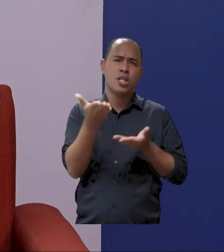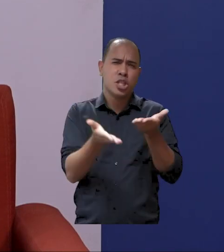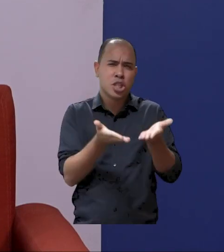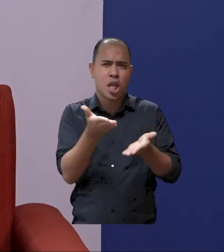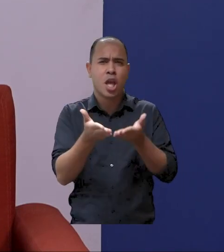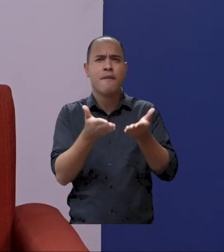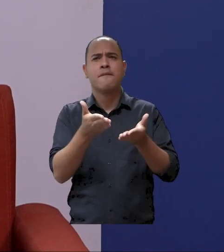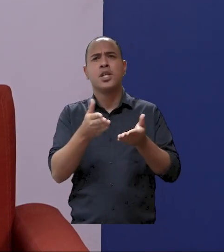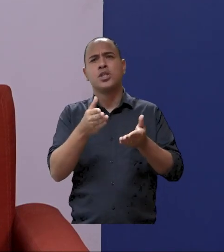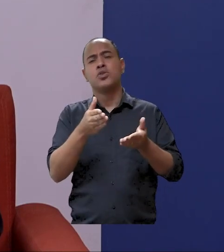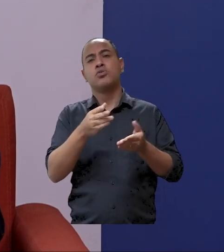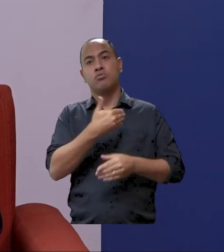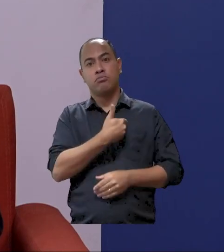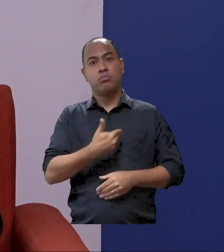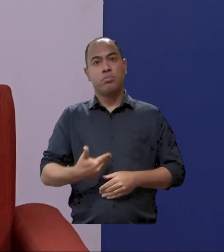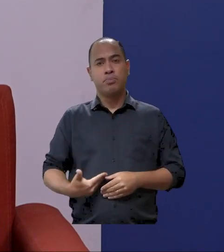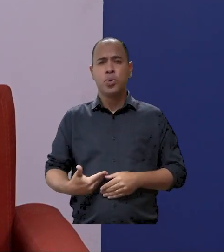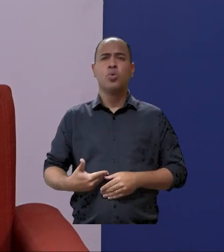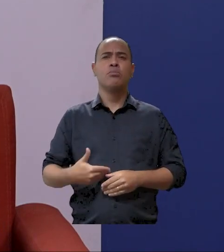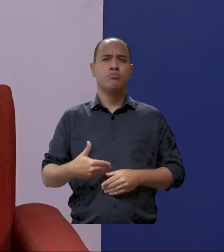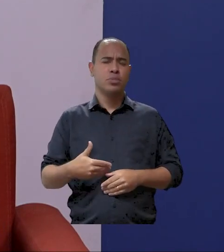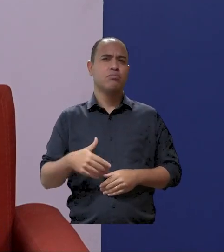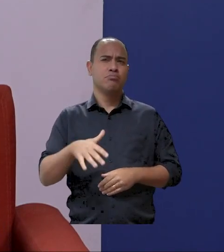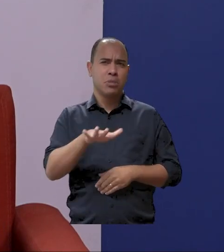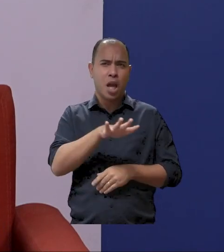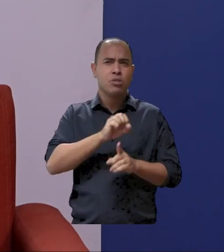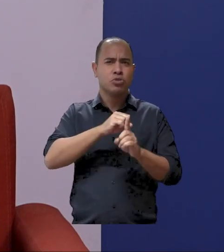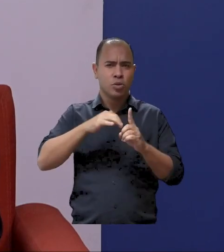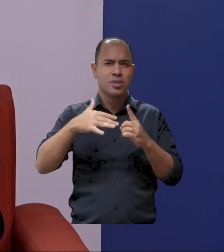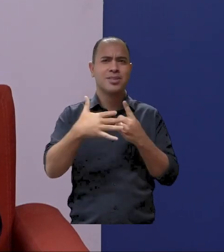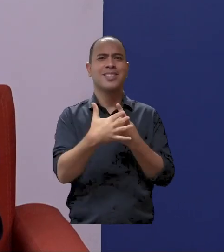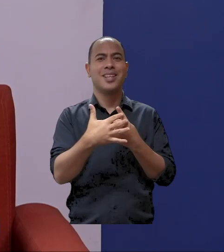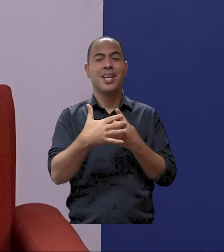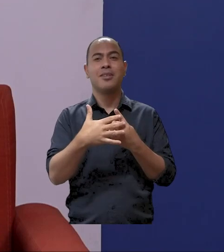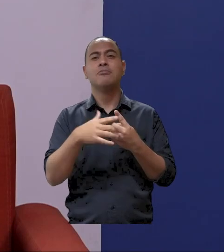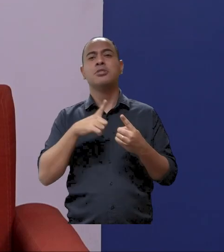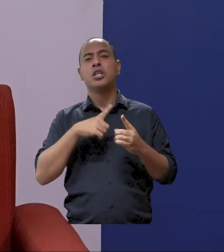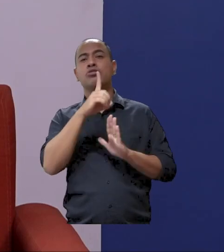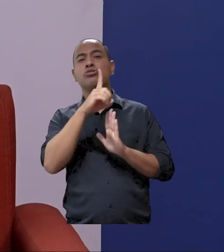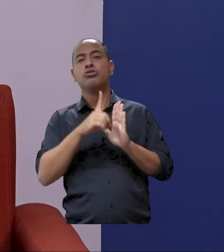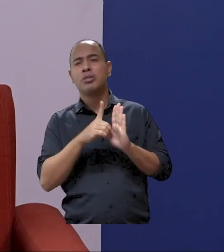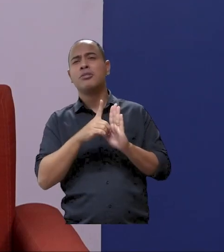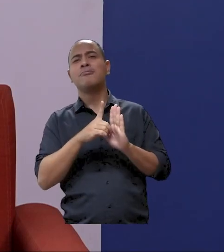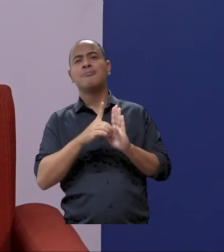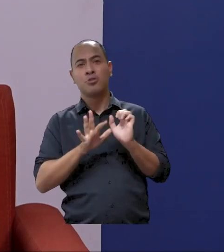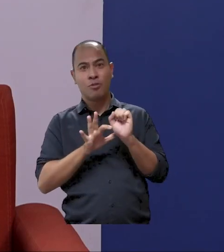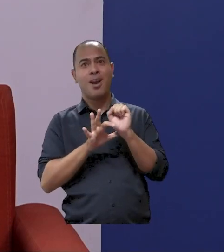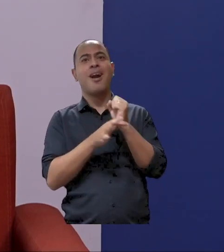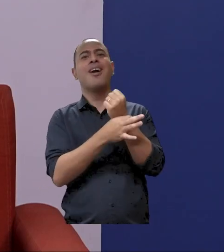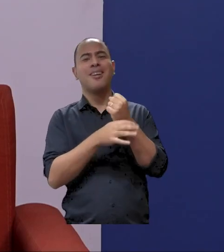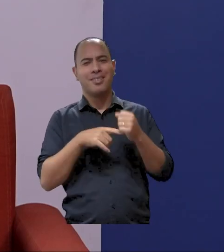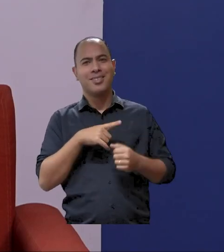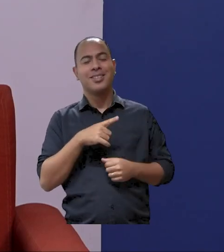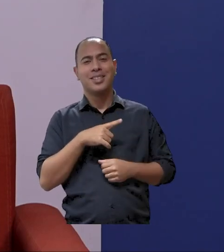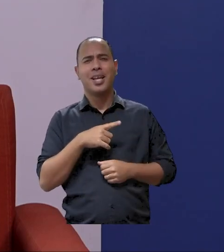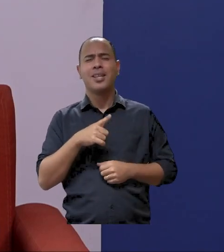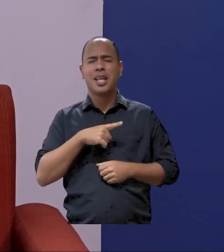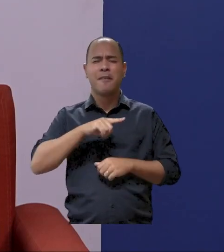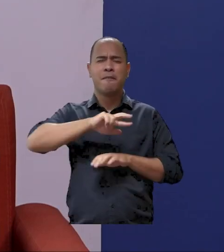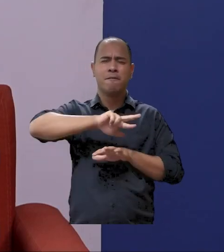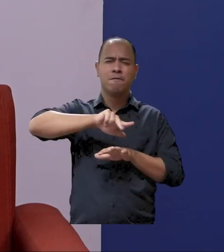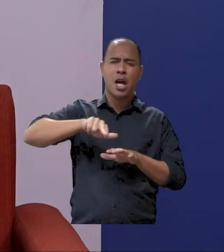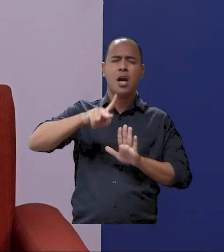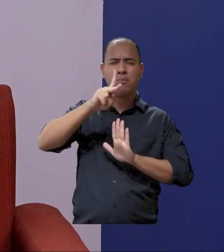né, uma área de prestação de serviço público para a comunidade, de efetivação dos direitos sociais.